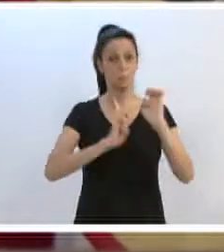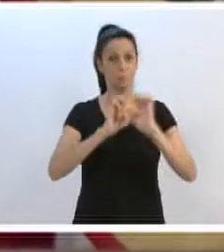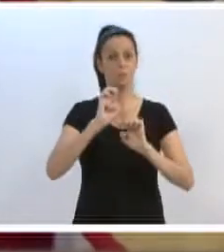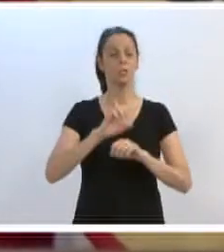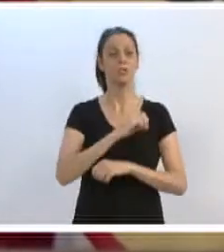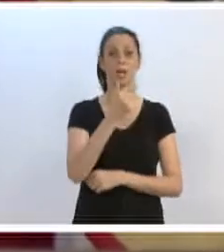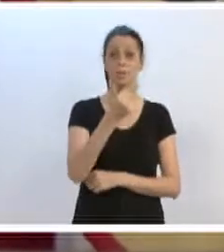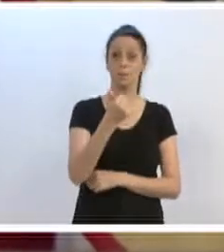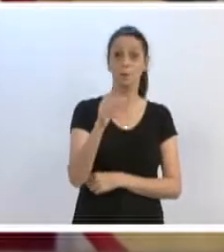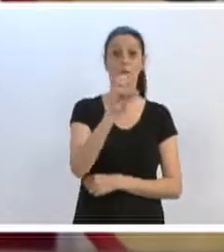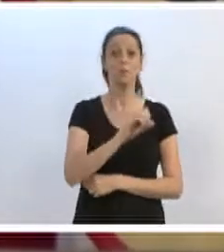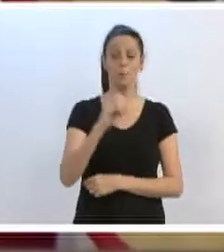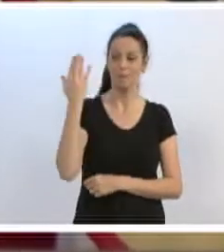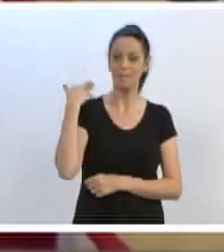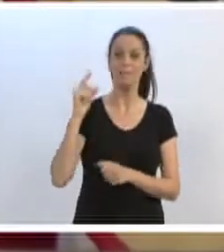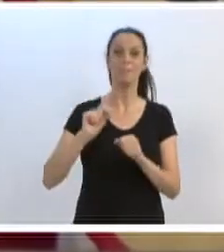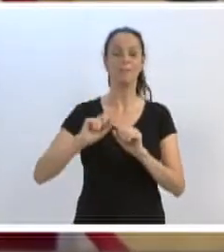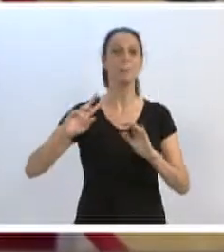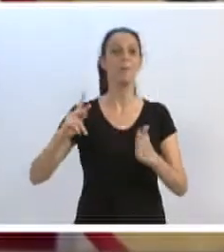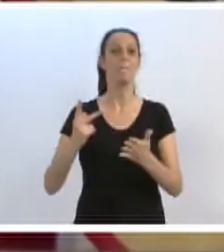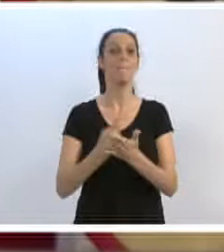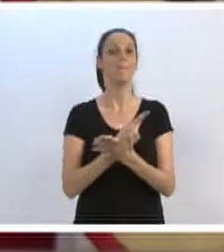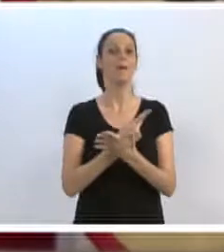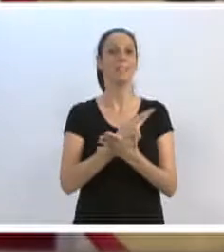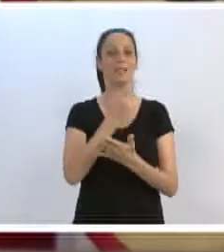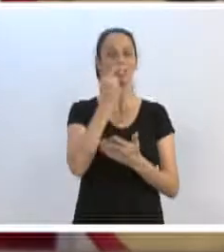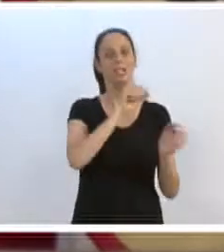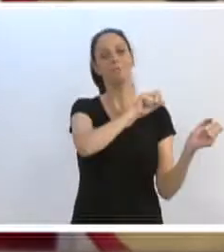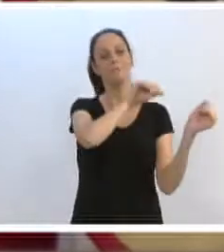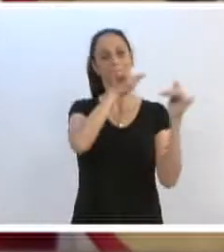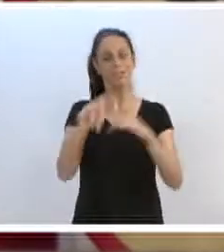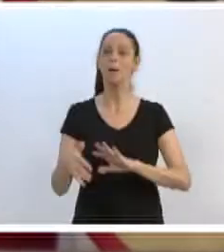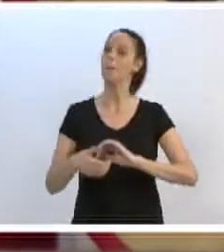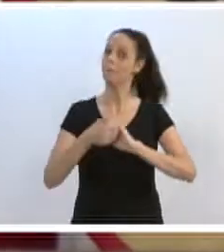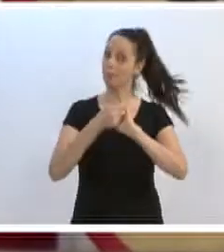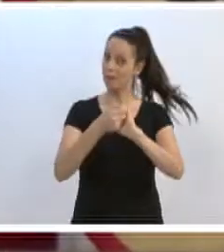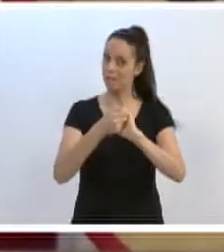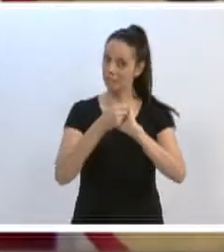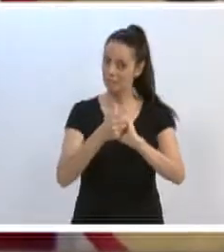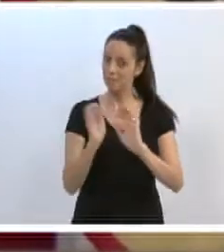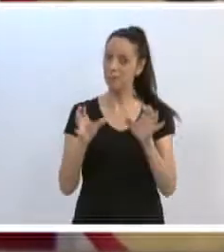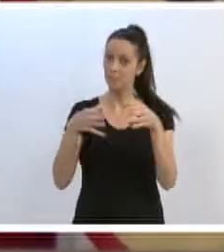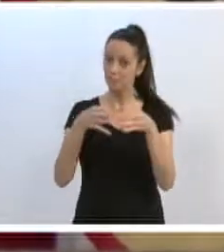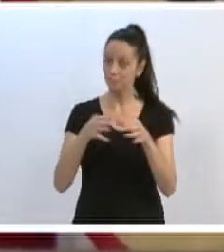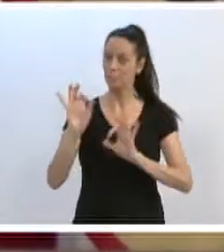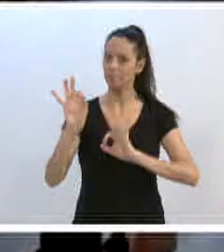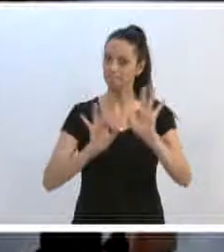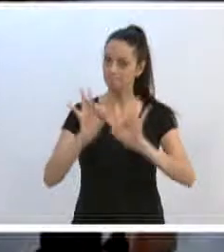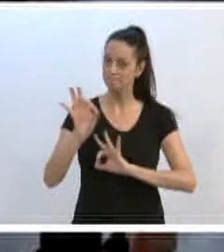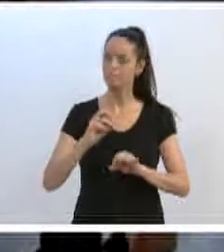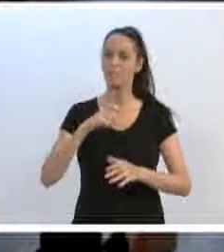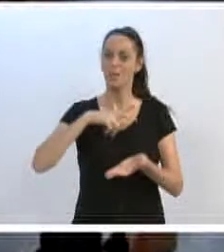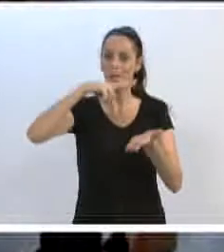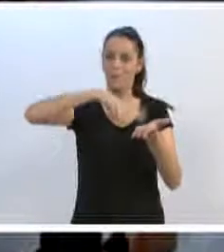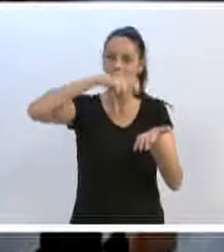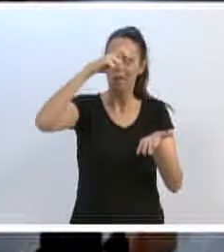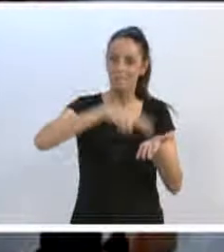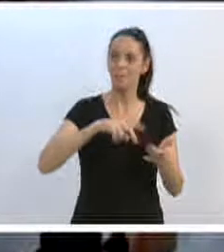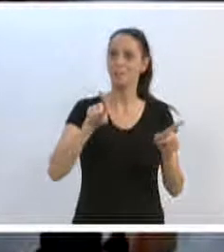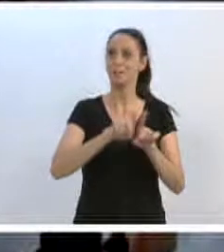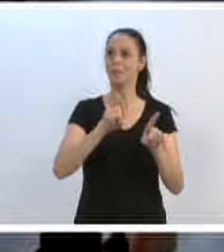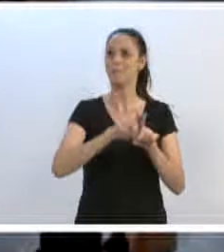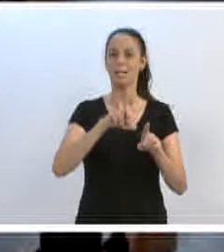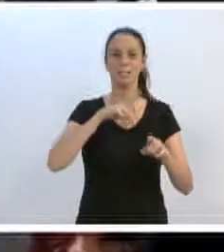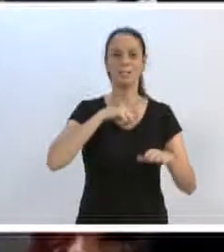fizeram um grande evento com as crianças lá. Tem uma foto, né, Ari? Quero parabenizar, né? Toda a equipe lá, colocaram cama elástica,